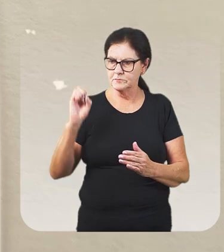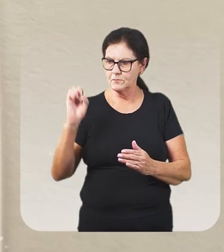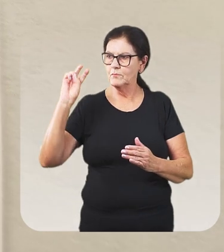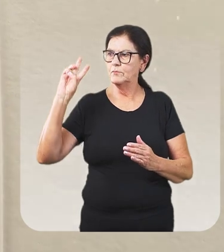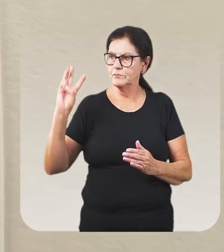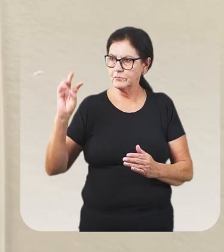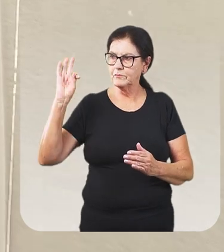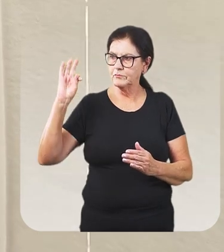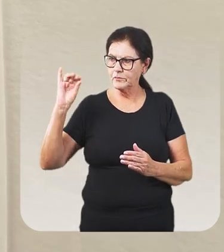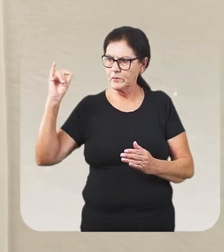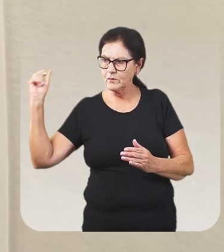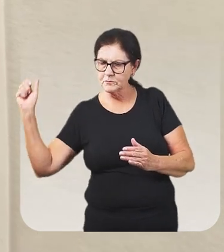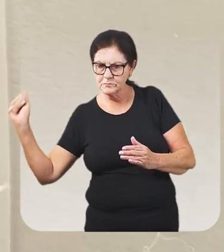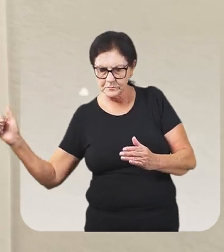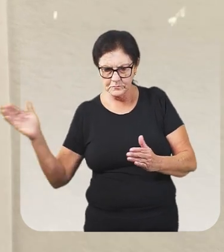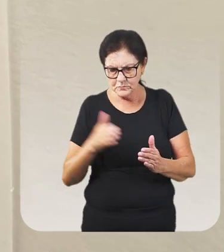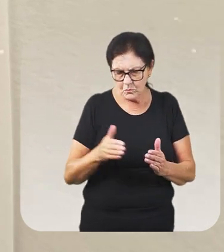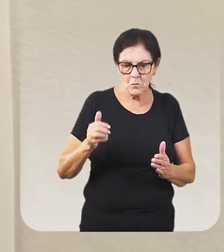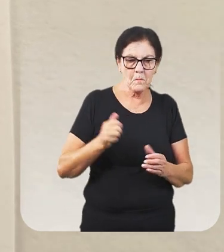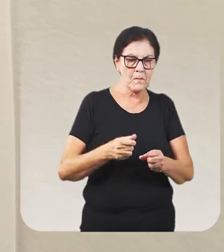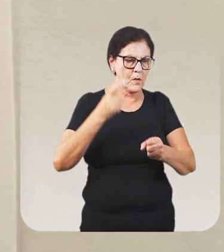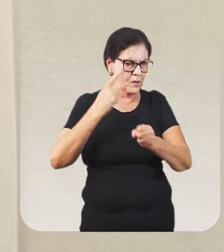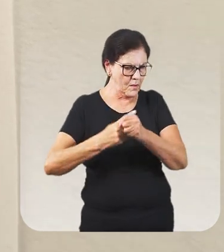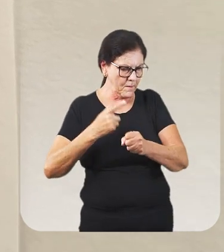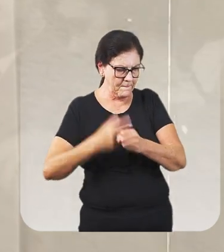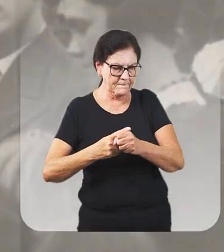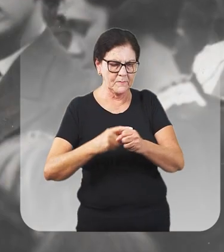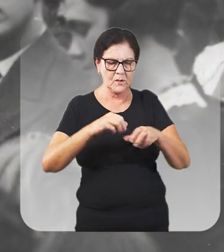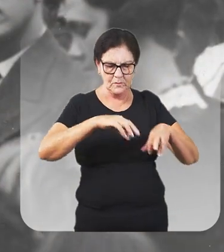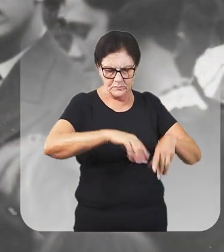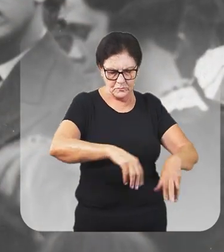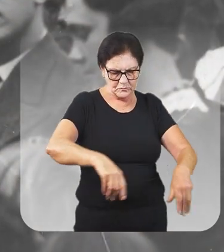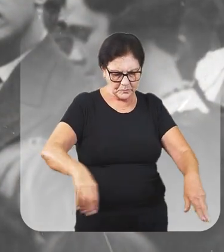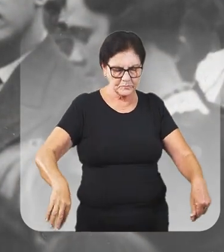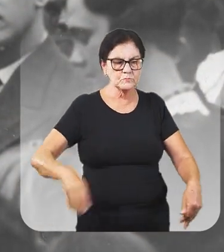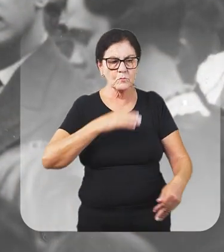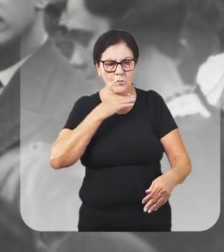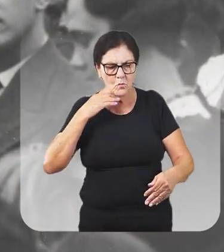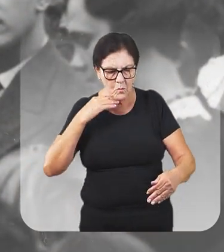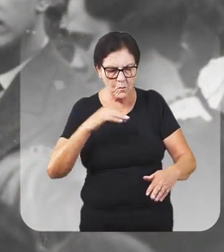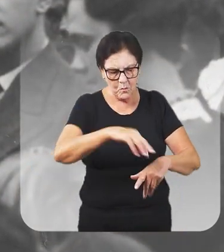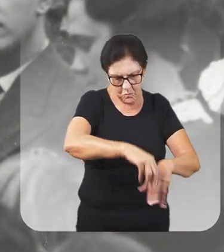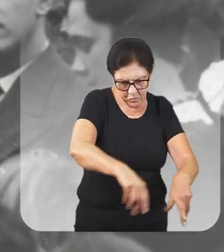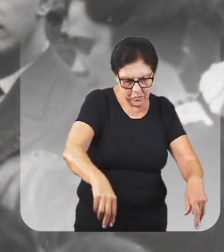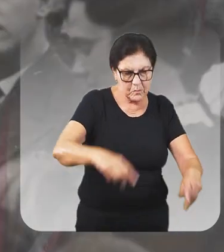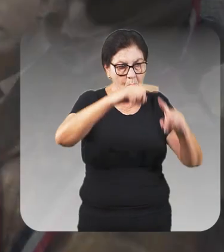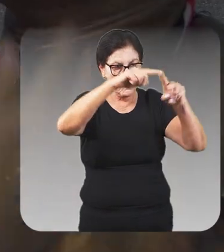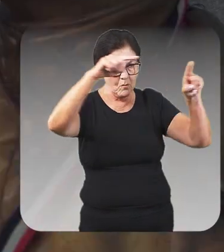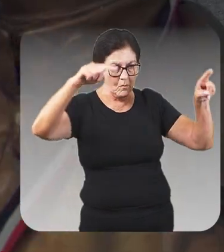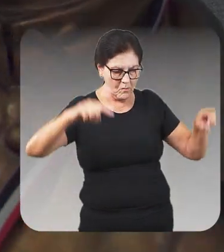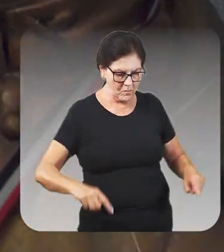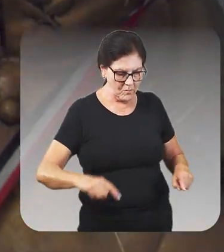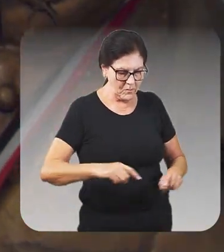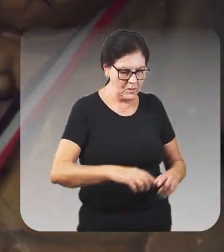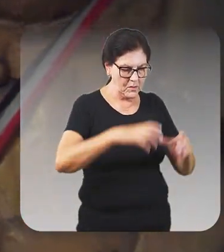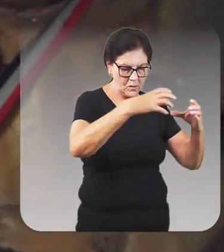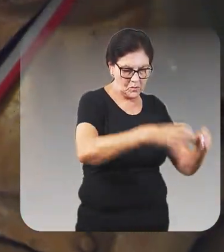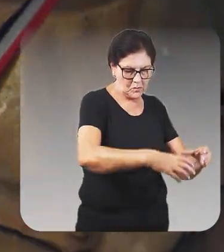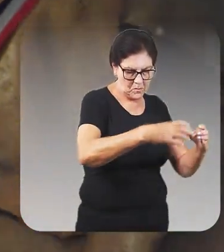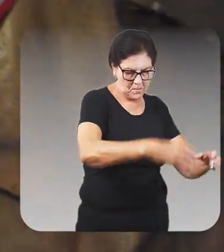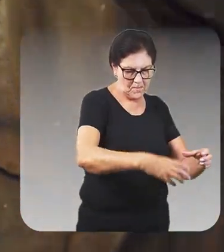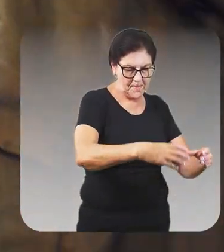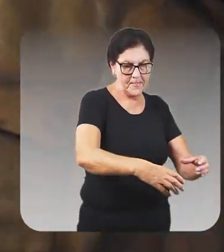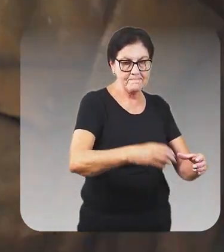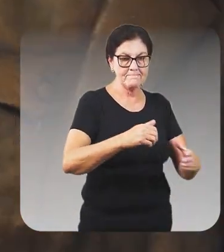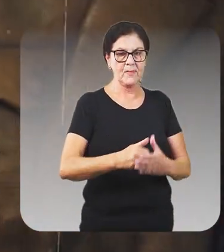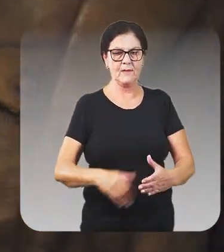a transladação dos restos mortais para a cidade de Leme, a criação da Semana Newton Prado e a criação da